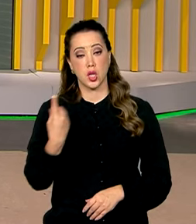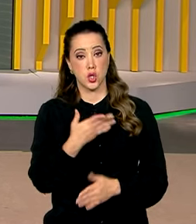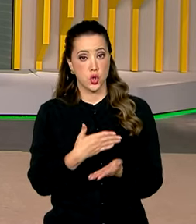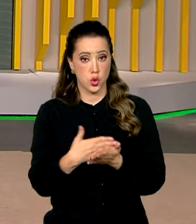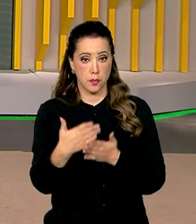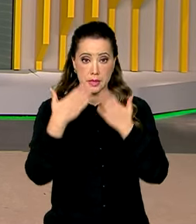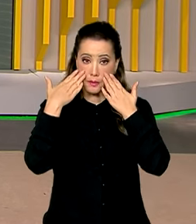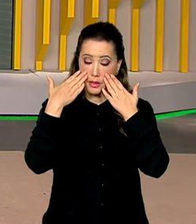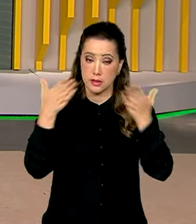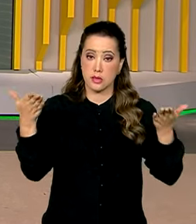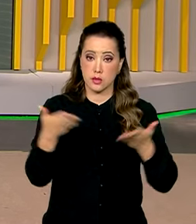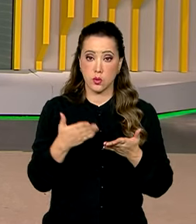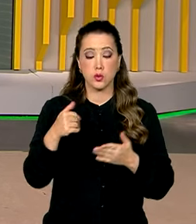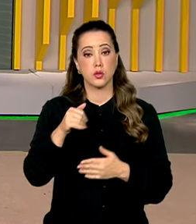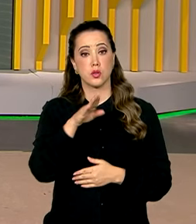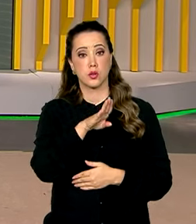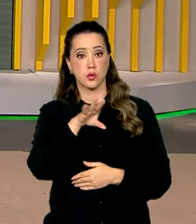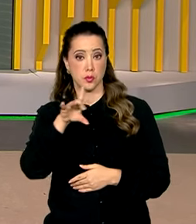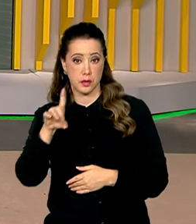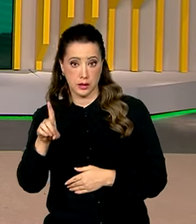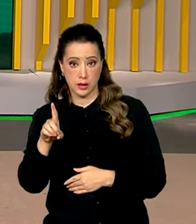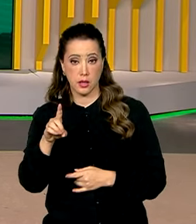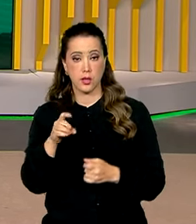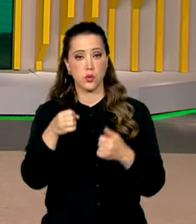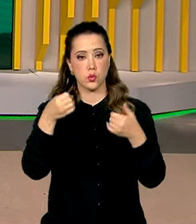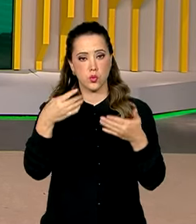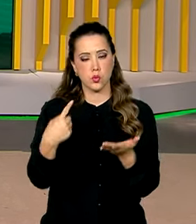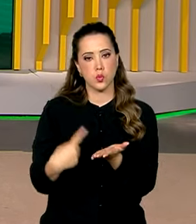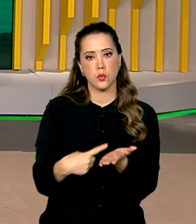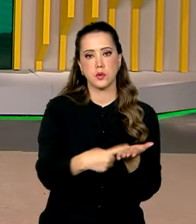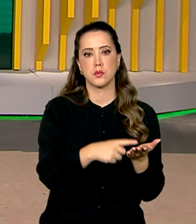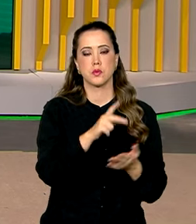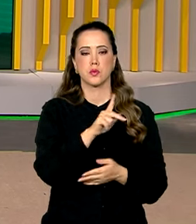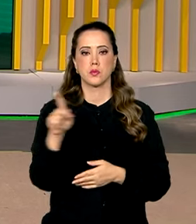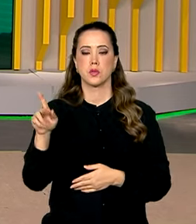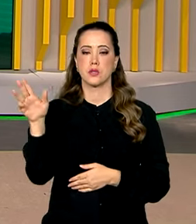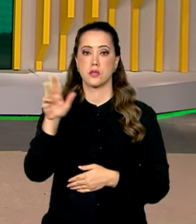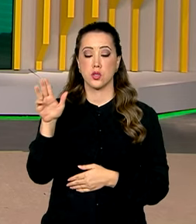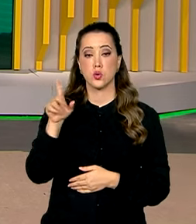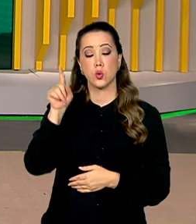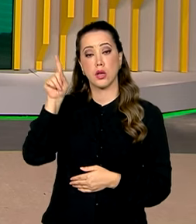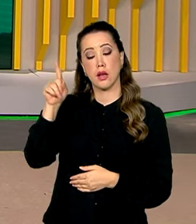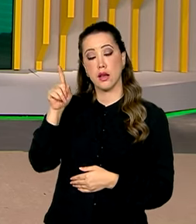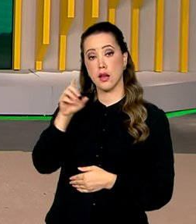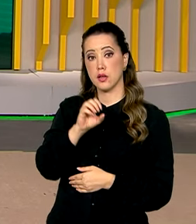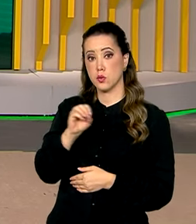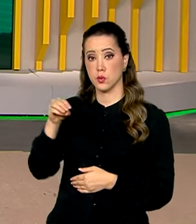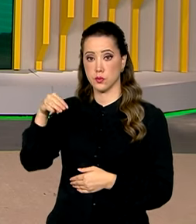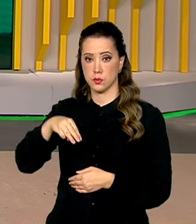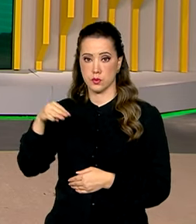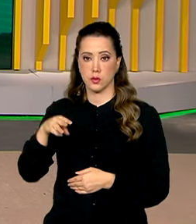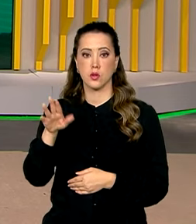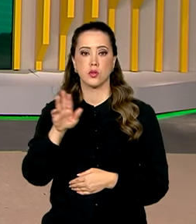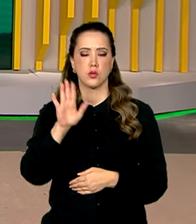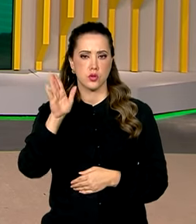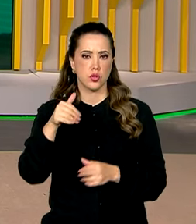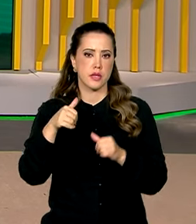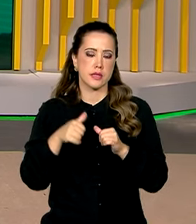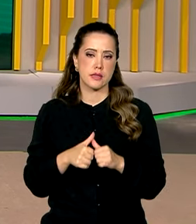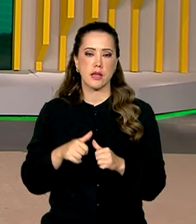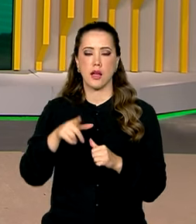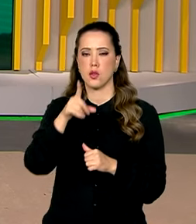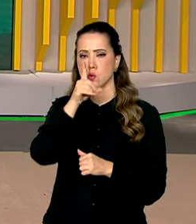nós começamos esta edição do Brasil em Dia com a agenda do presidente Lula no Oriente Médio. Lula já está no